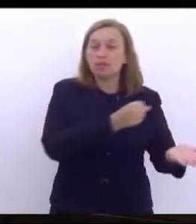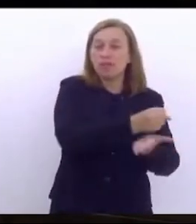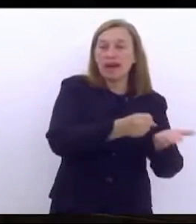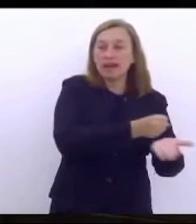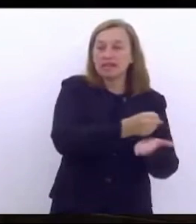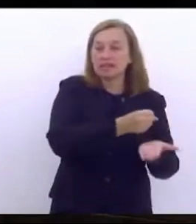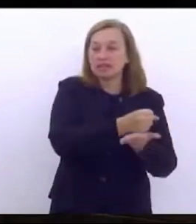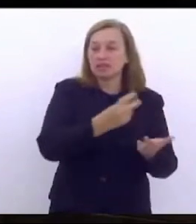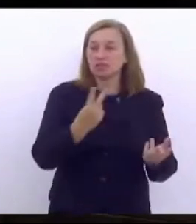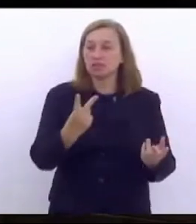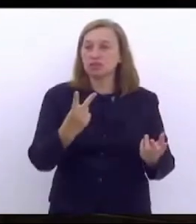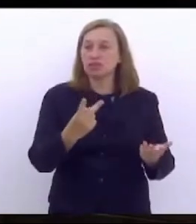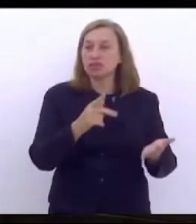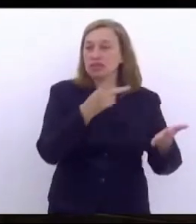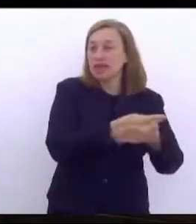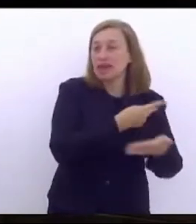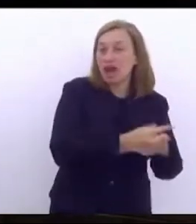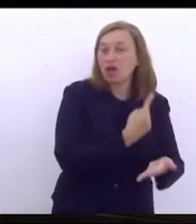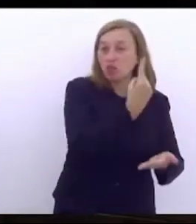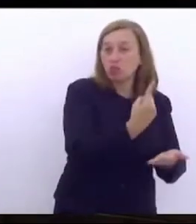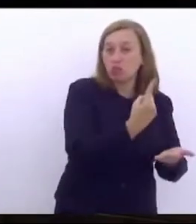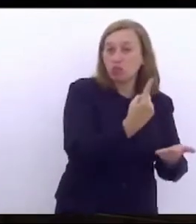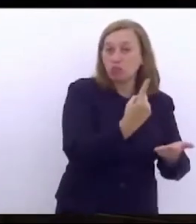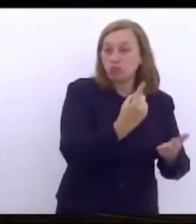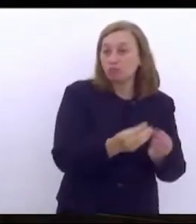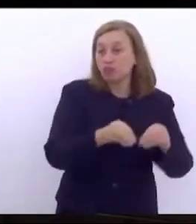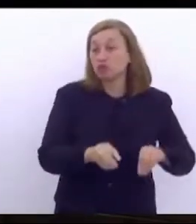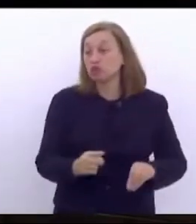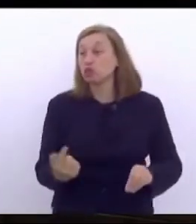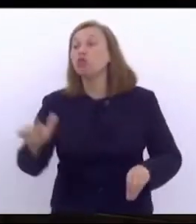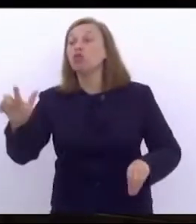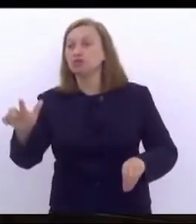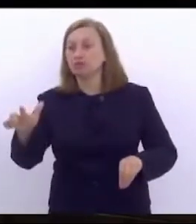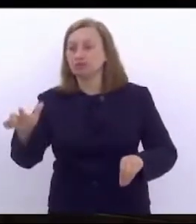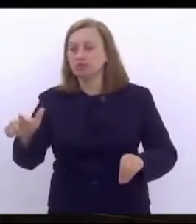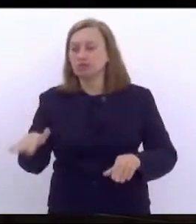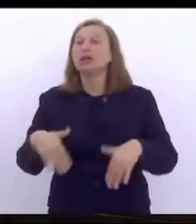Se você errar de um lado, a conta muda. Né? E o que nós